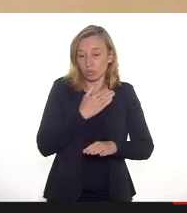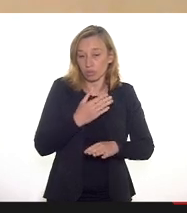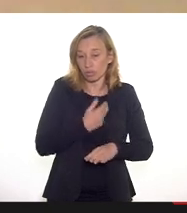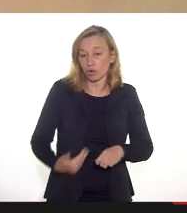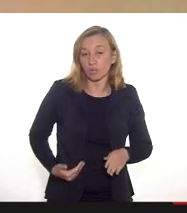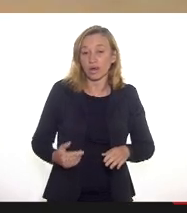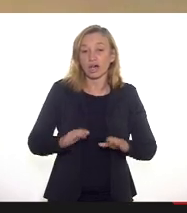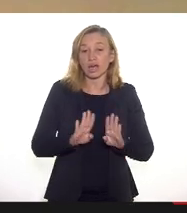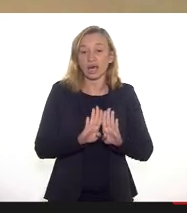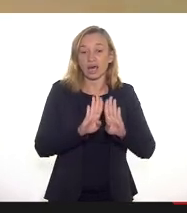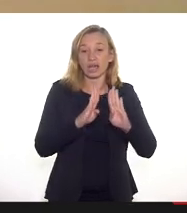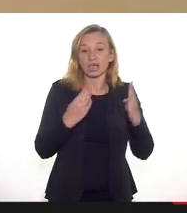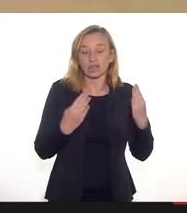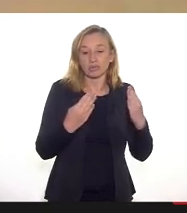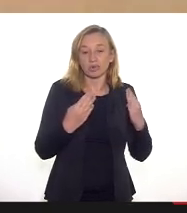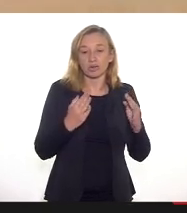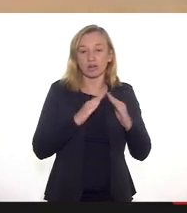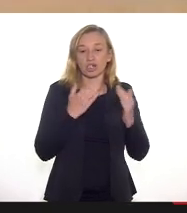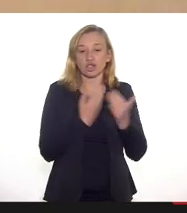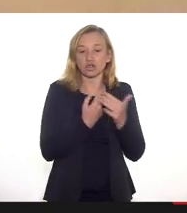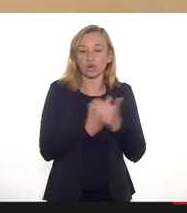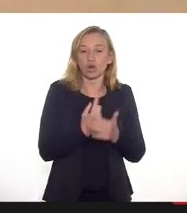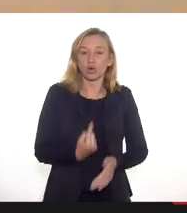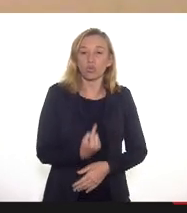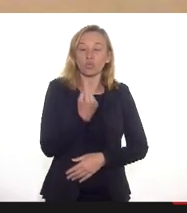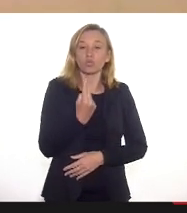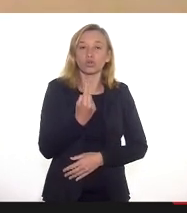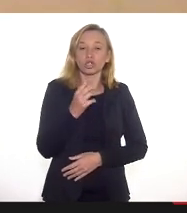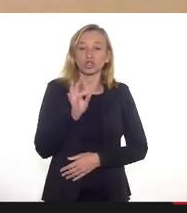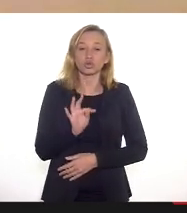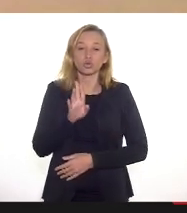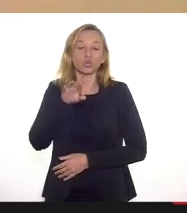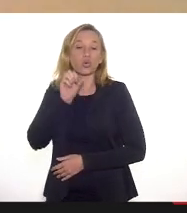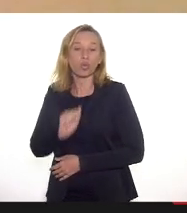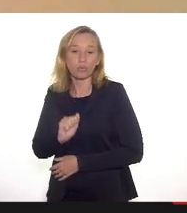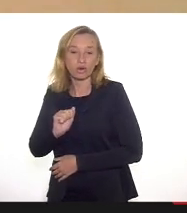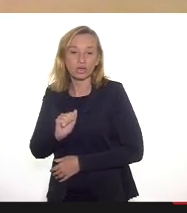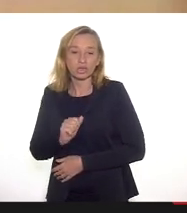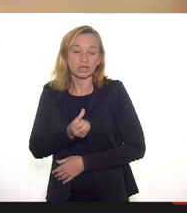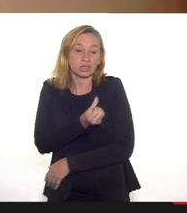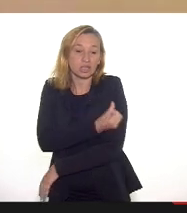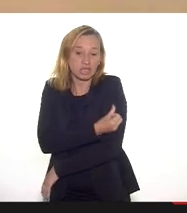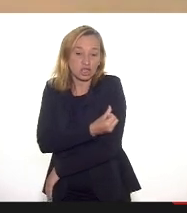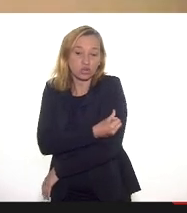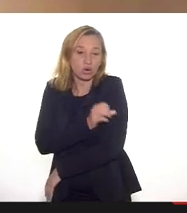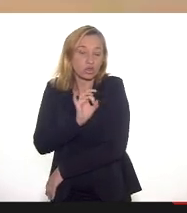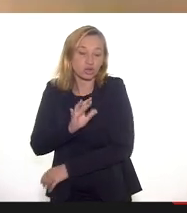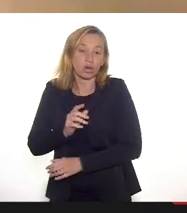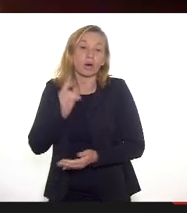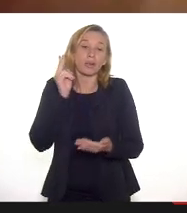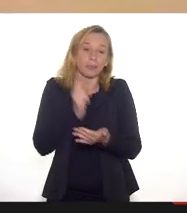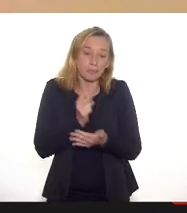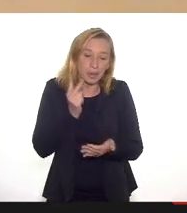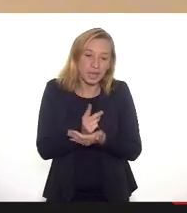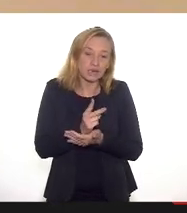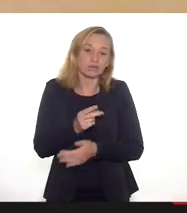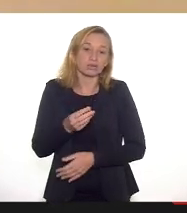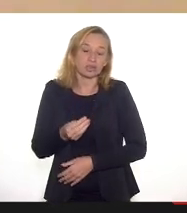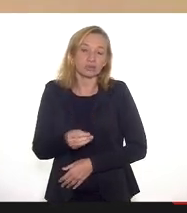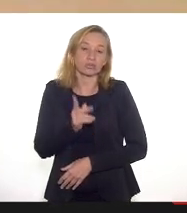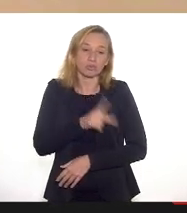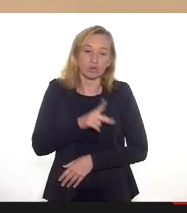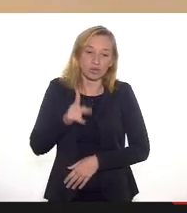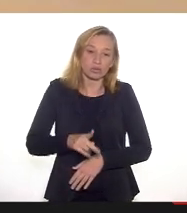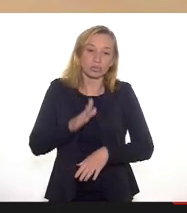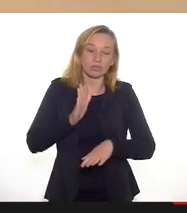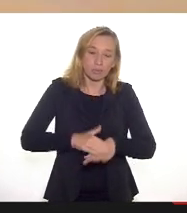escola abriu apenas uma única turma de sexto ano para o ano de 2021, mesmo tendo professores para abrir mais